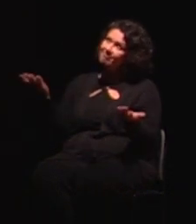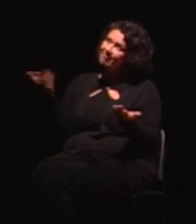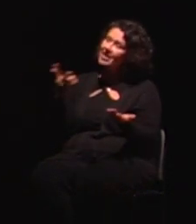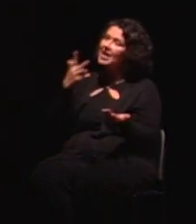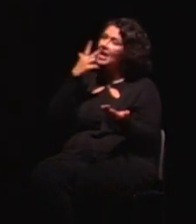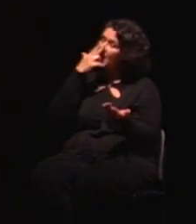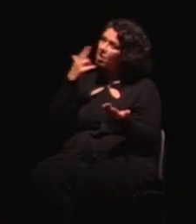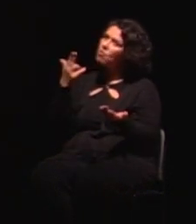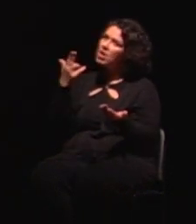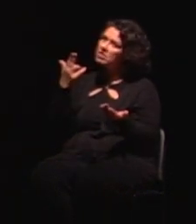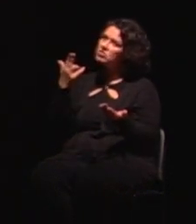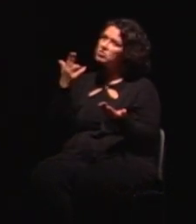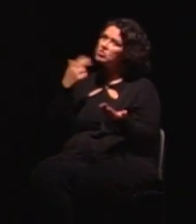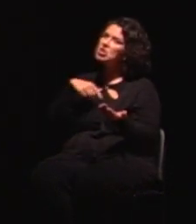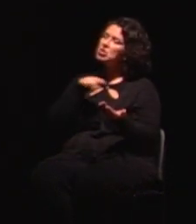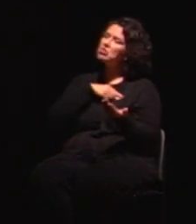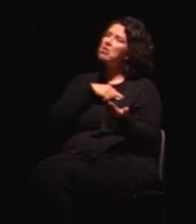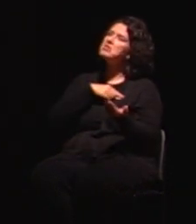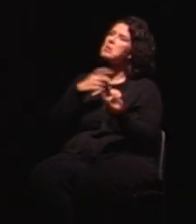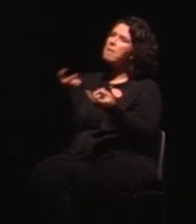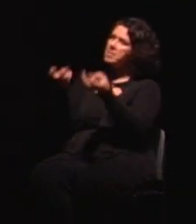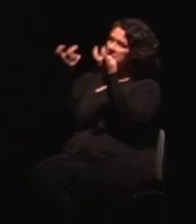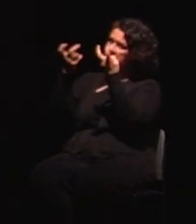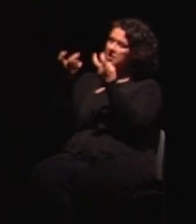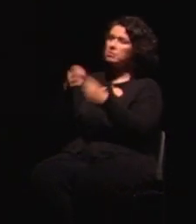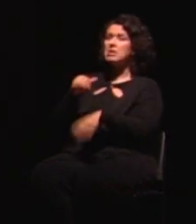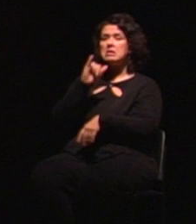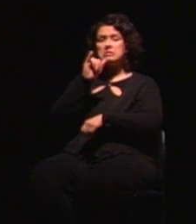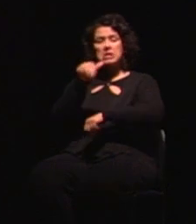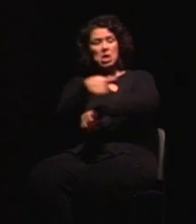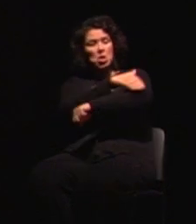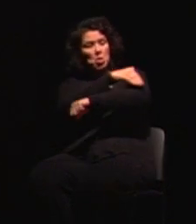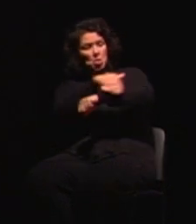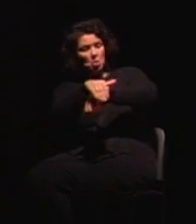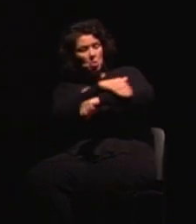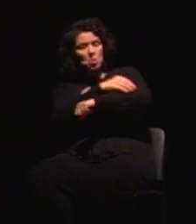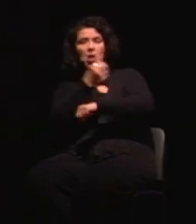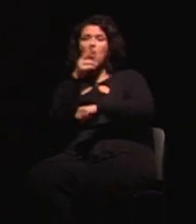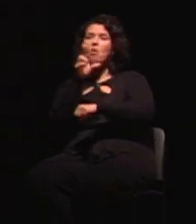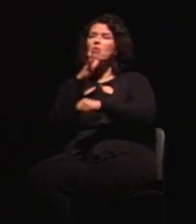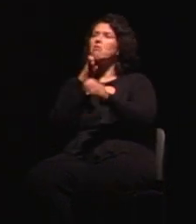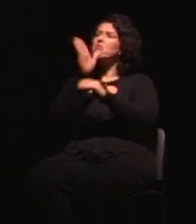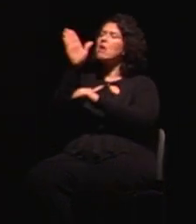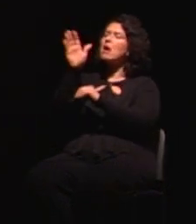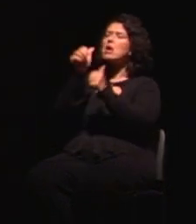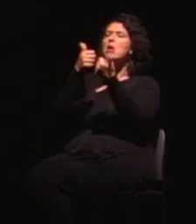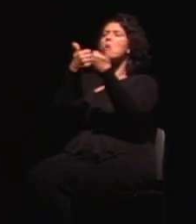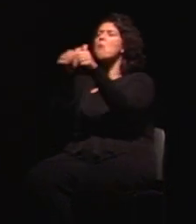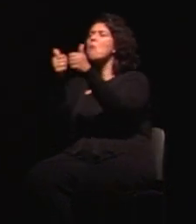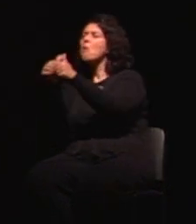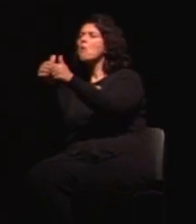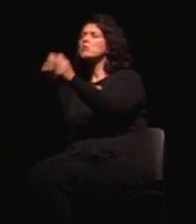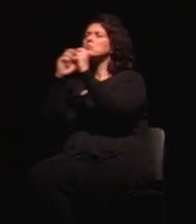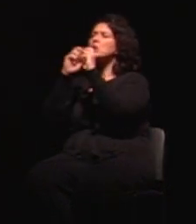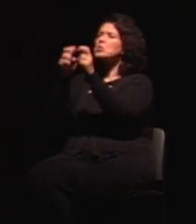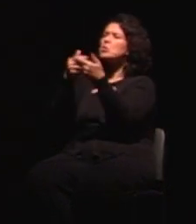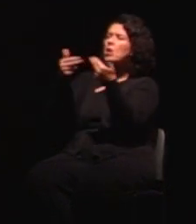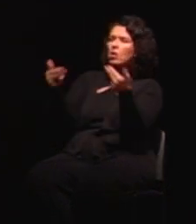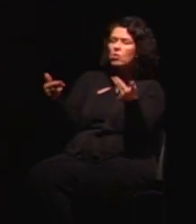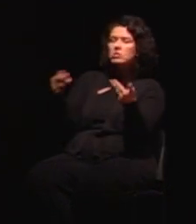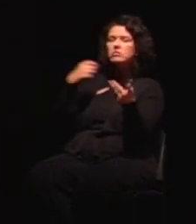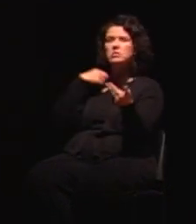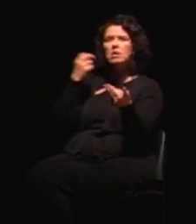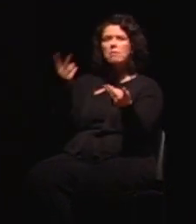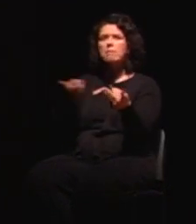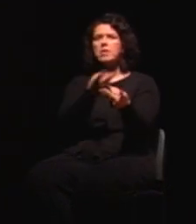Hoje é visível, se você anda na rua e se você toma condução comum e tal, você vê a